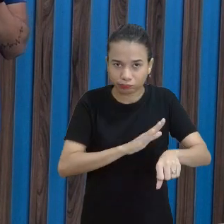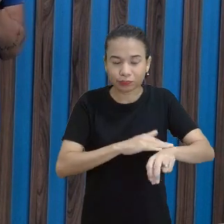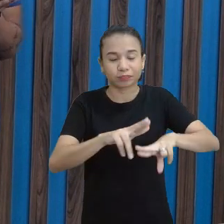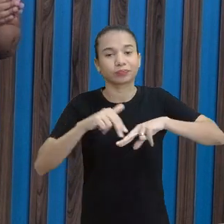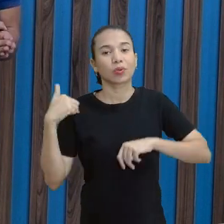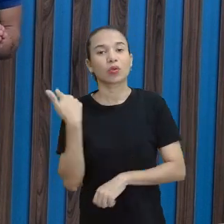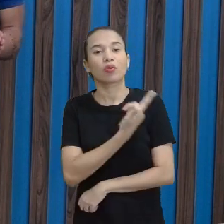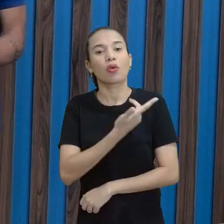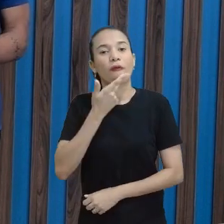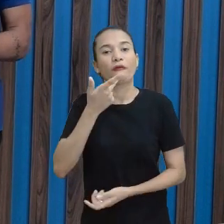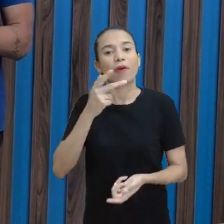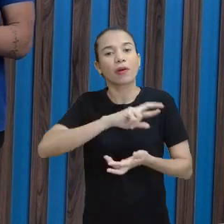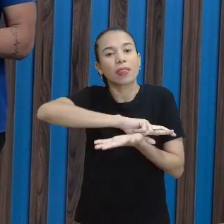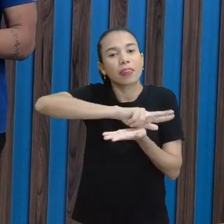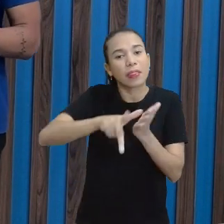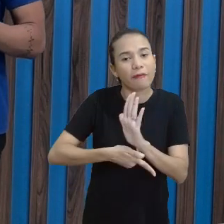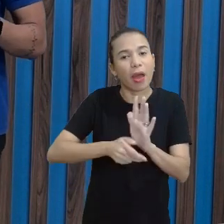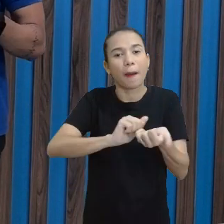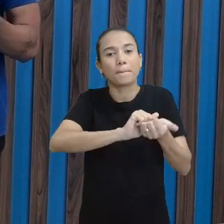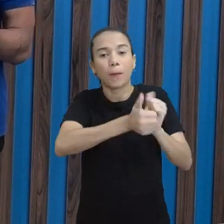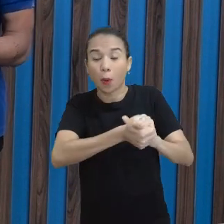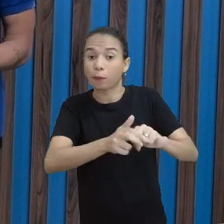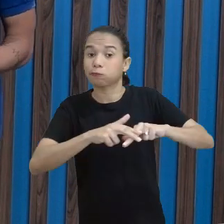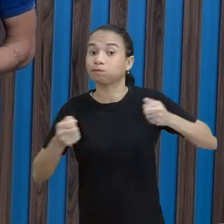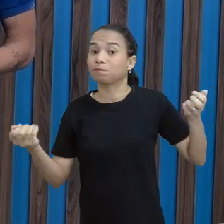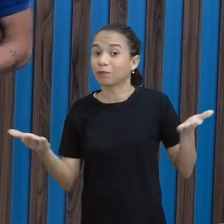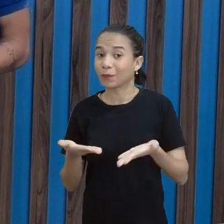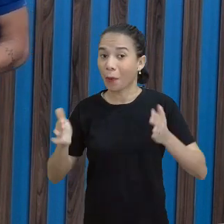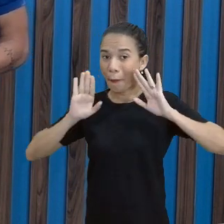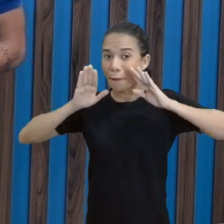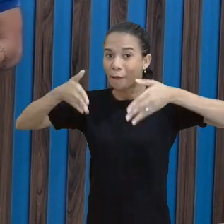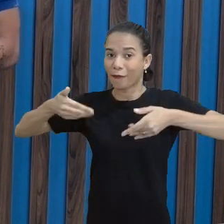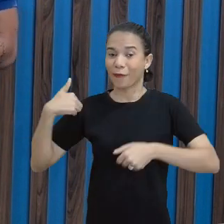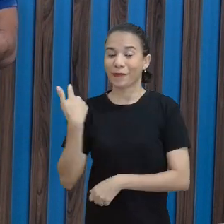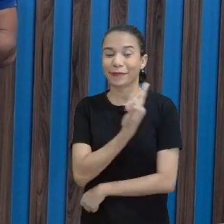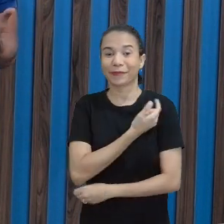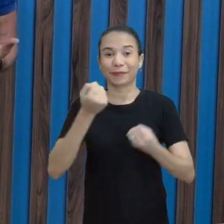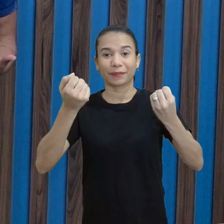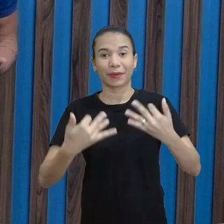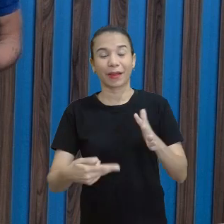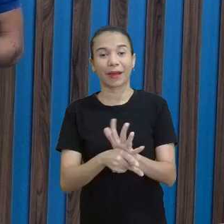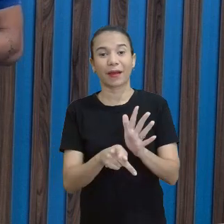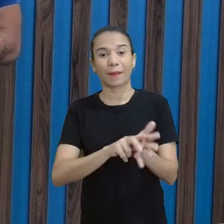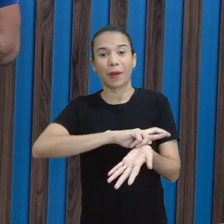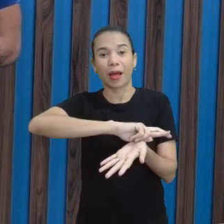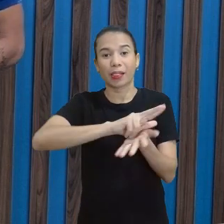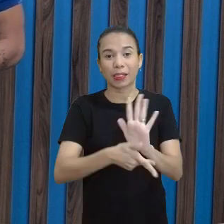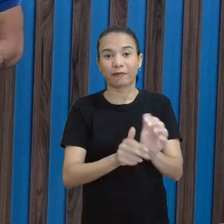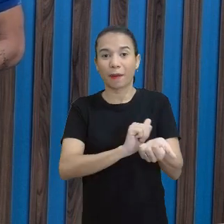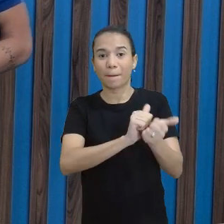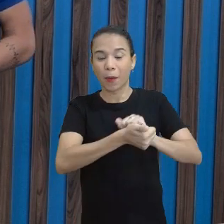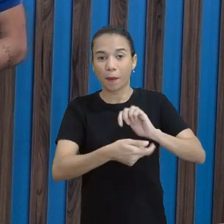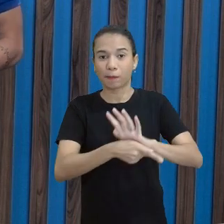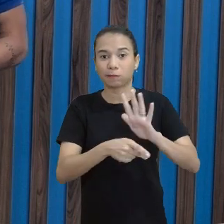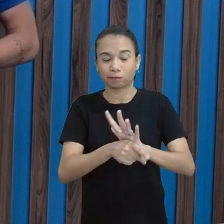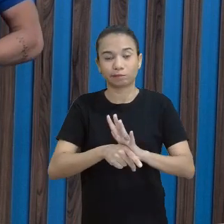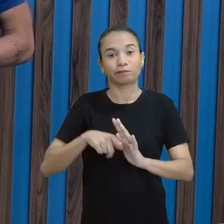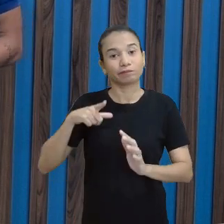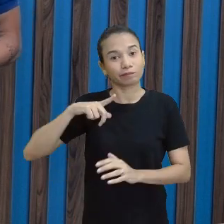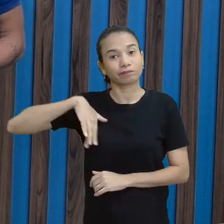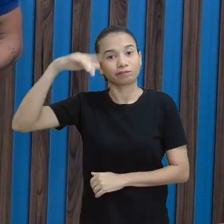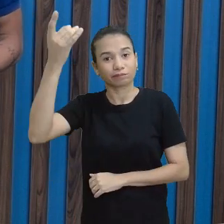o atletismo e hoje, especificamente, nós vamos falar sobre o atletismo paralímpico ou